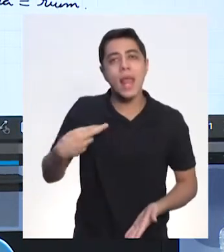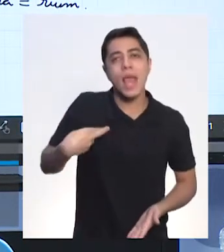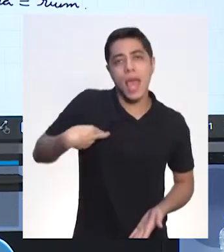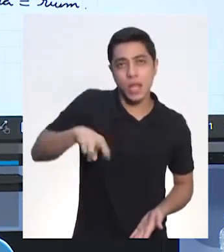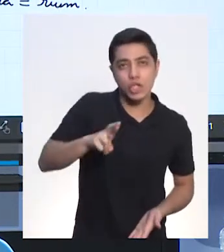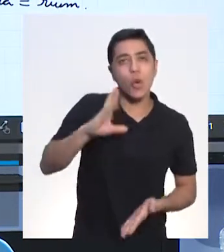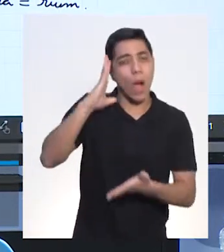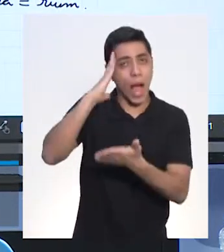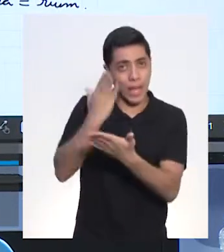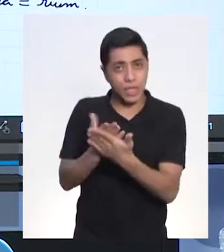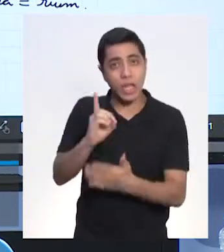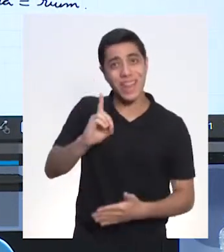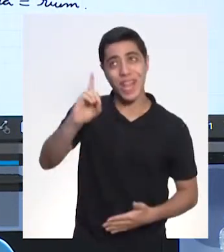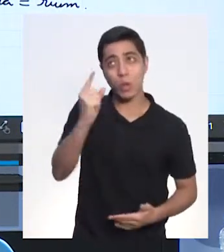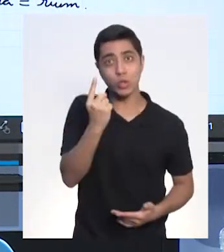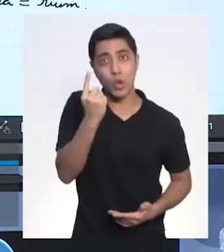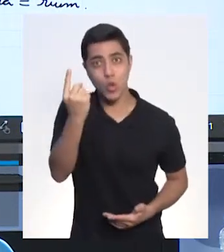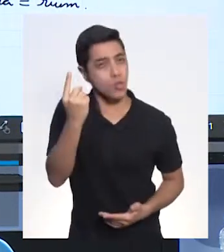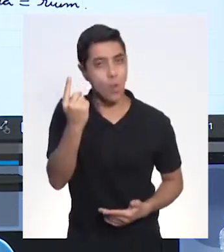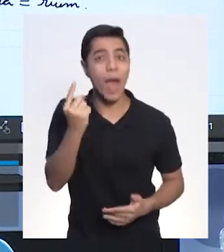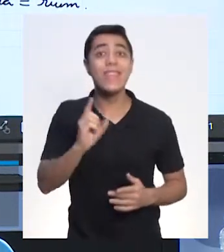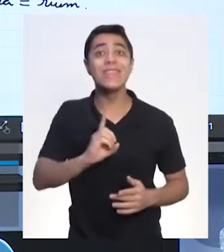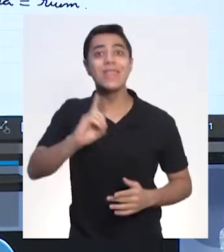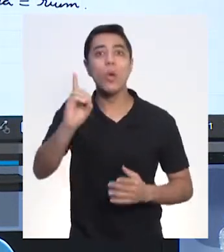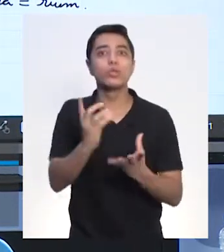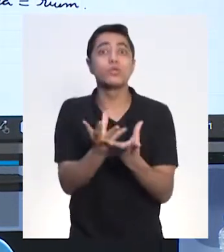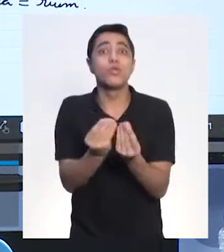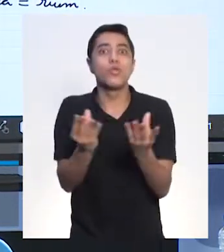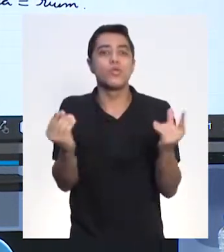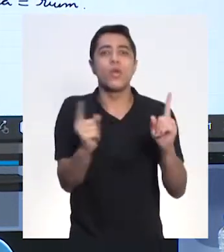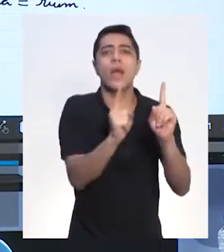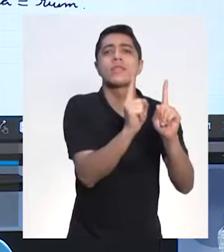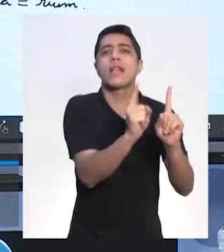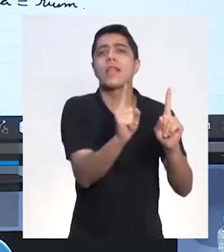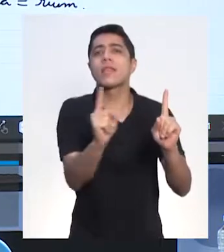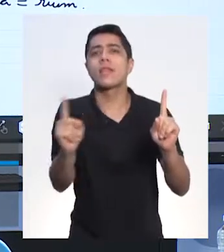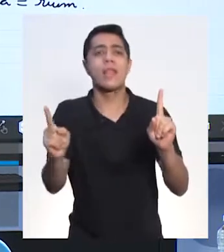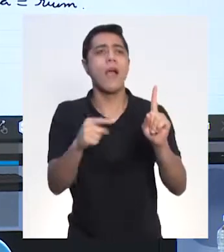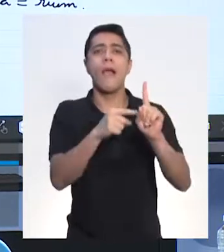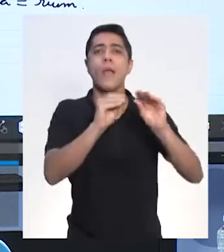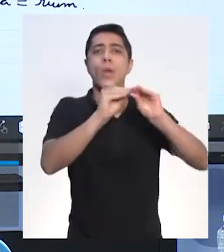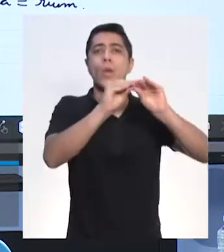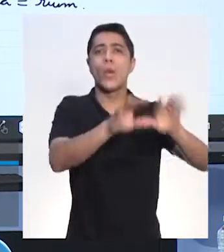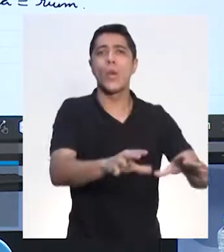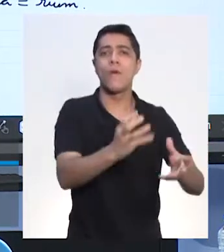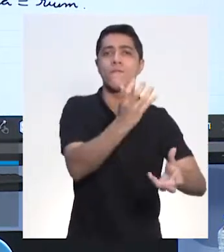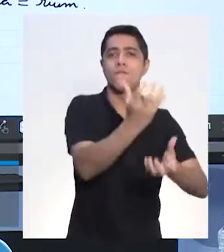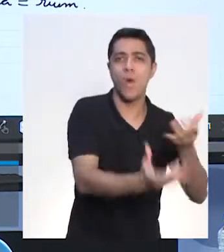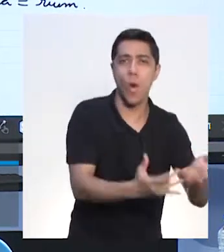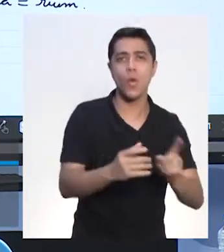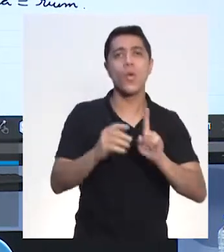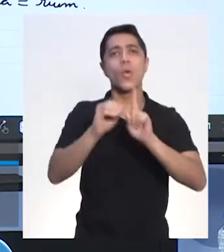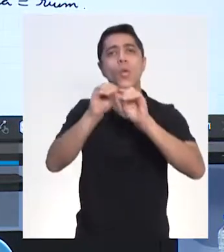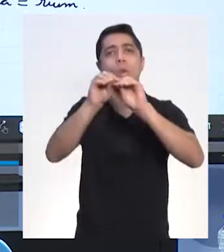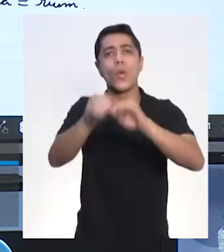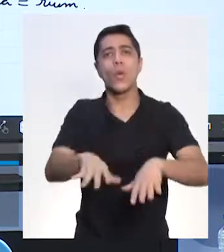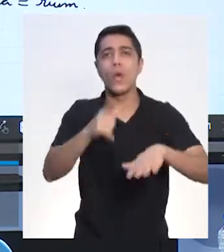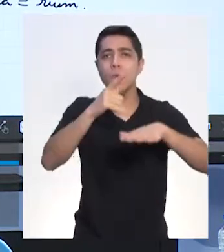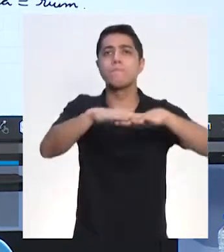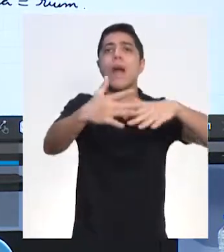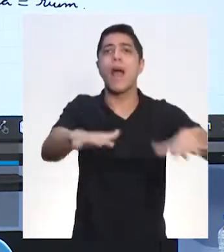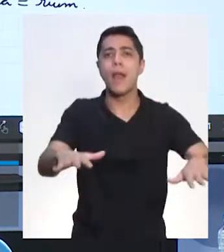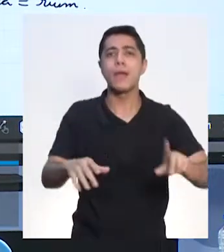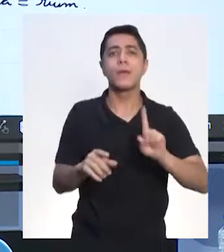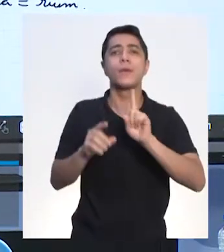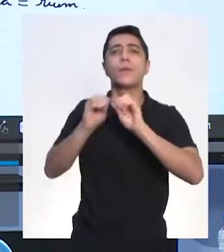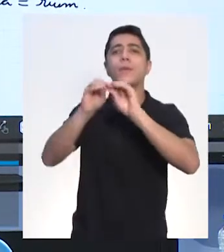deuses. Na verdade, eles tinham Deus para tudo. Né? Era Deus do fogo, era o Deus do mar, era o Deus da arte, era o Deus da alegria, era o Deus do amor, o Deus do inferno, enfim,